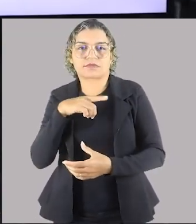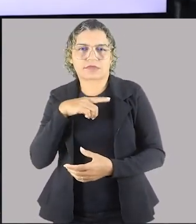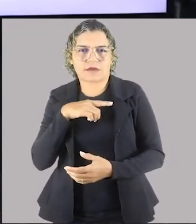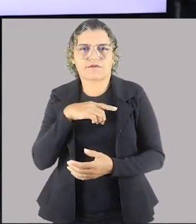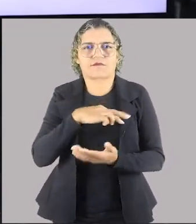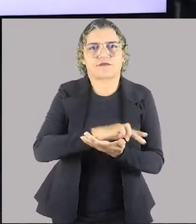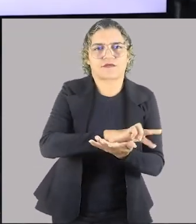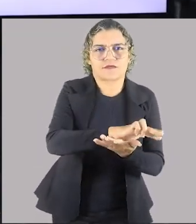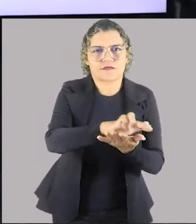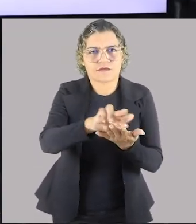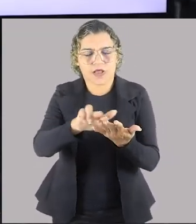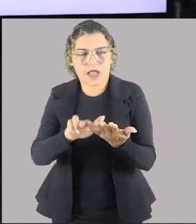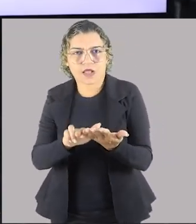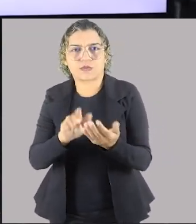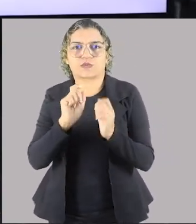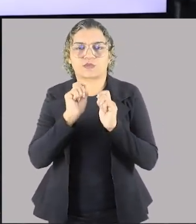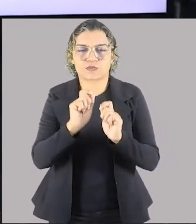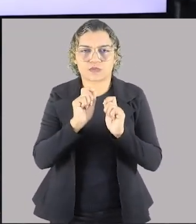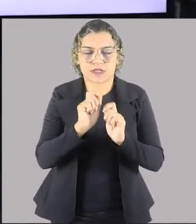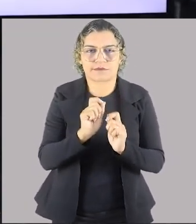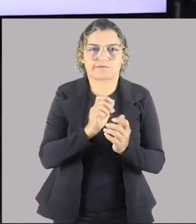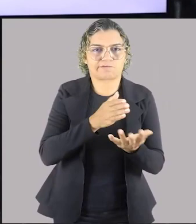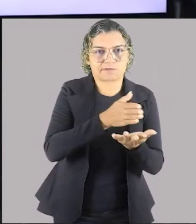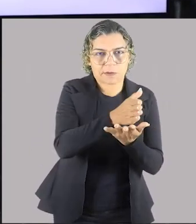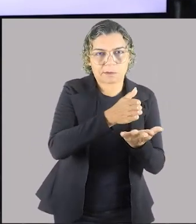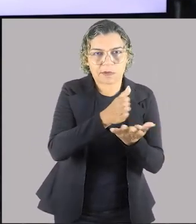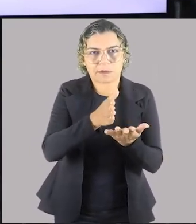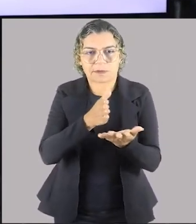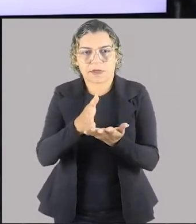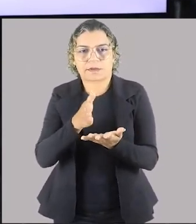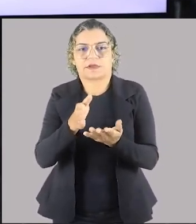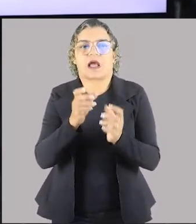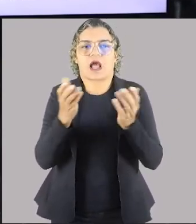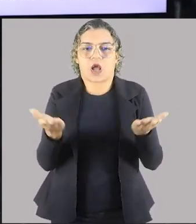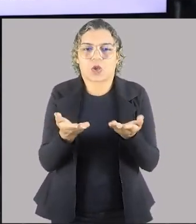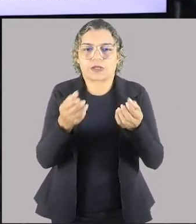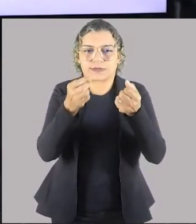componentes. A gente vai estar falando sobre cada uma dessa divisão aqui.